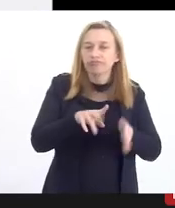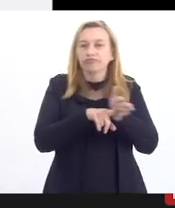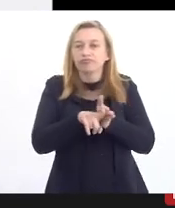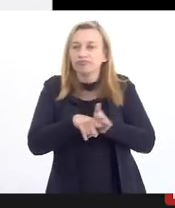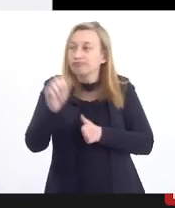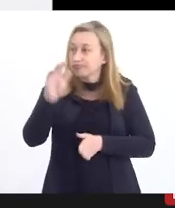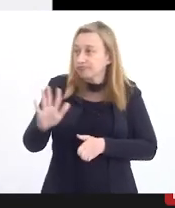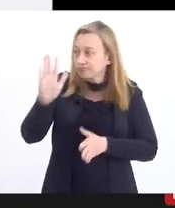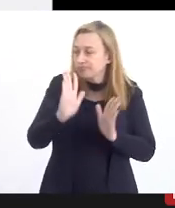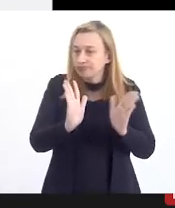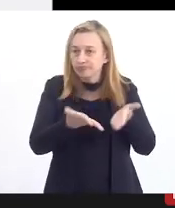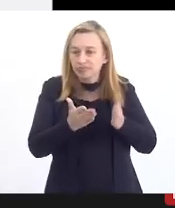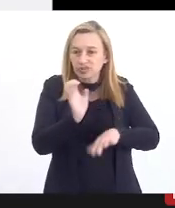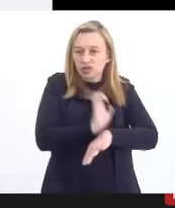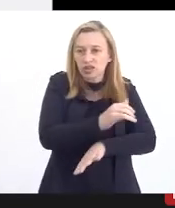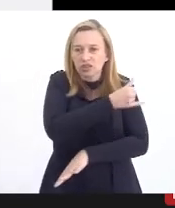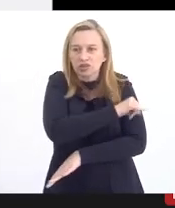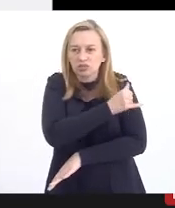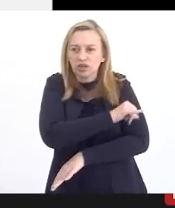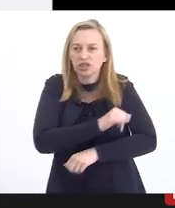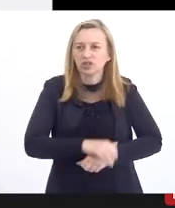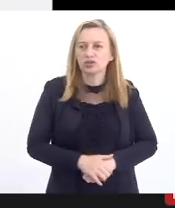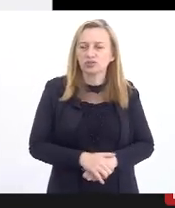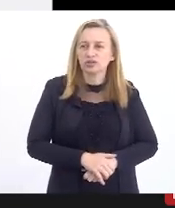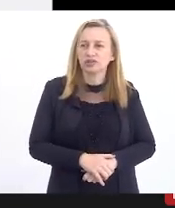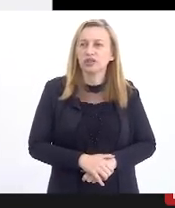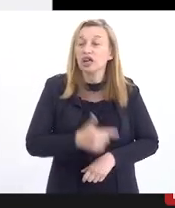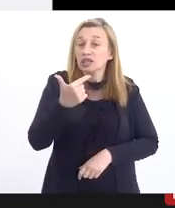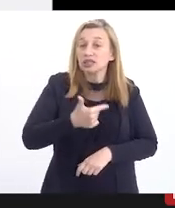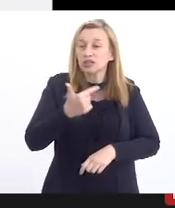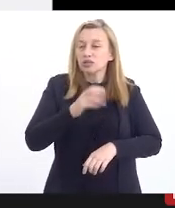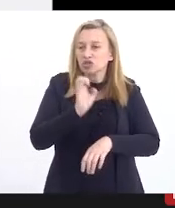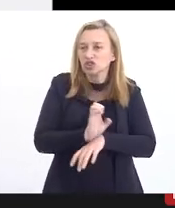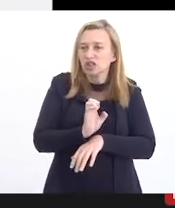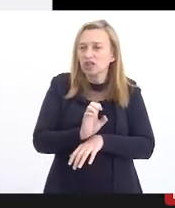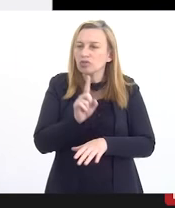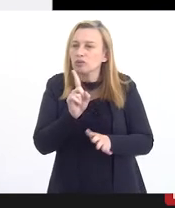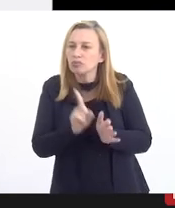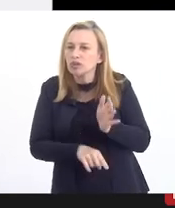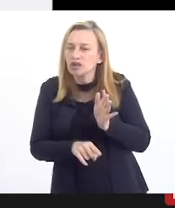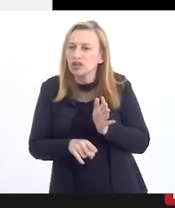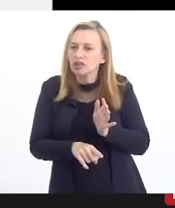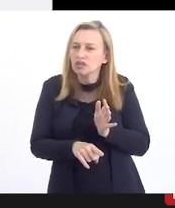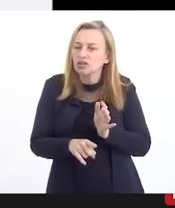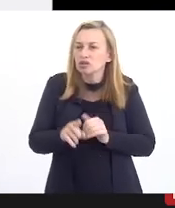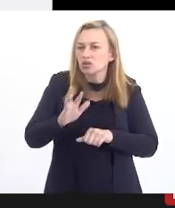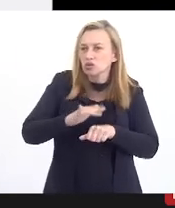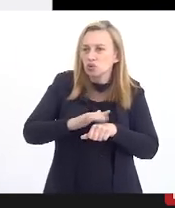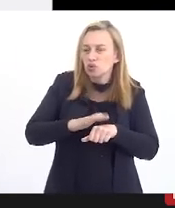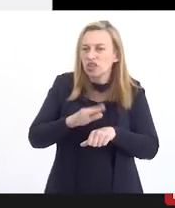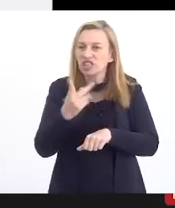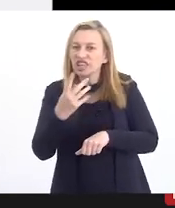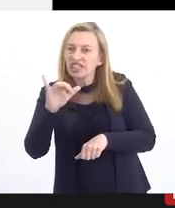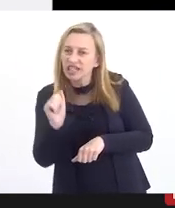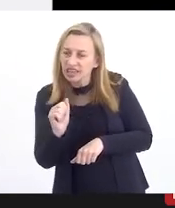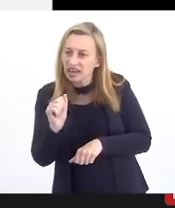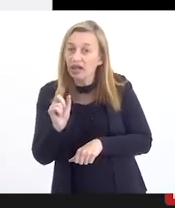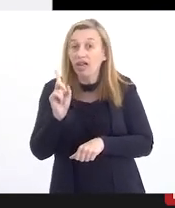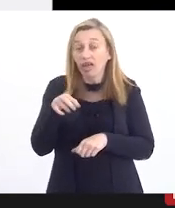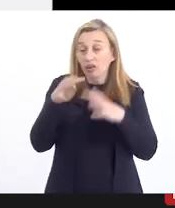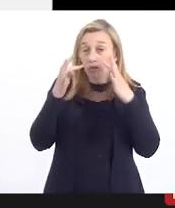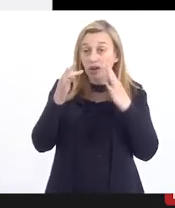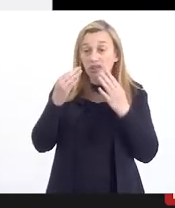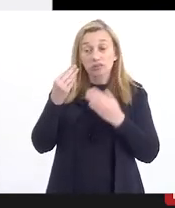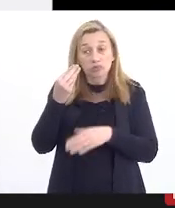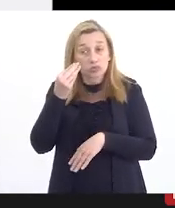nacional agora, o estado do Rio de Janeiro é o segundo estado com menor incidência de doenças de veiculação hídrica. Isso é o atestado